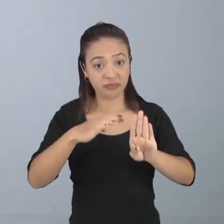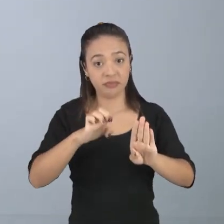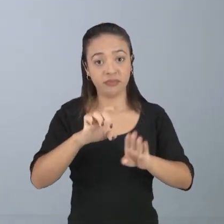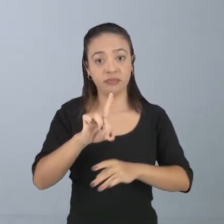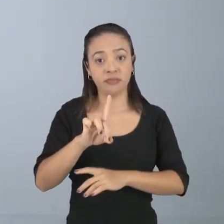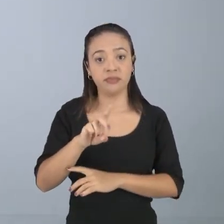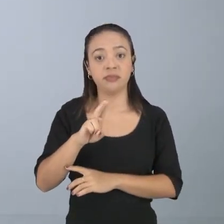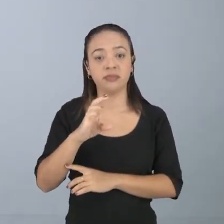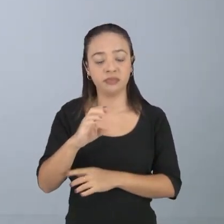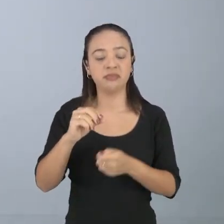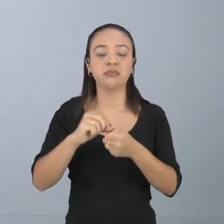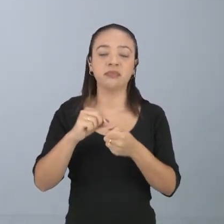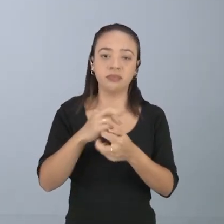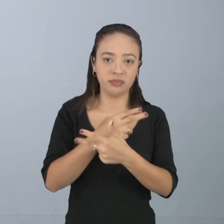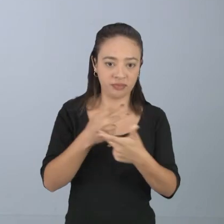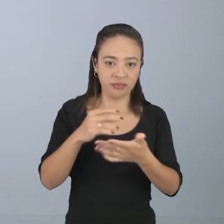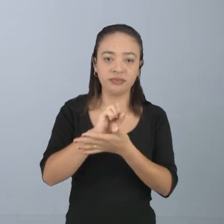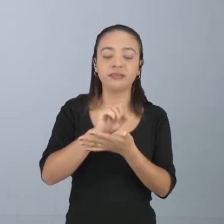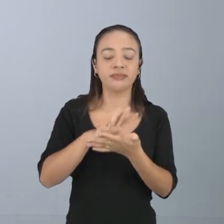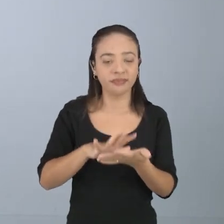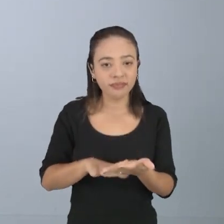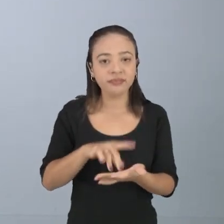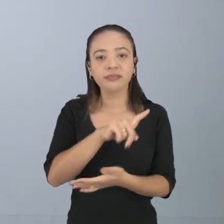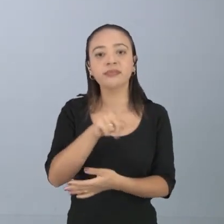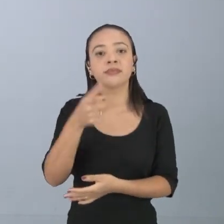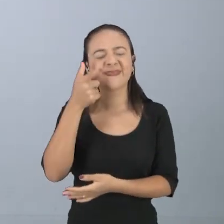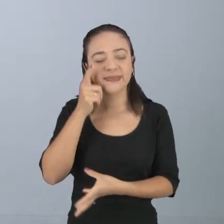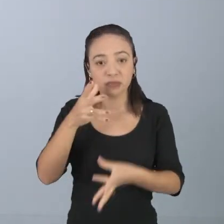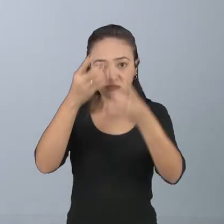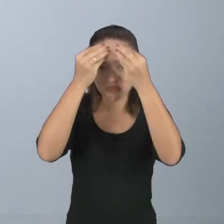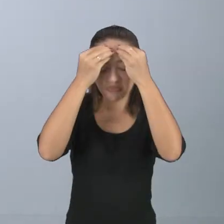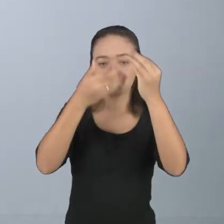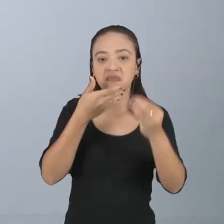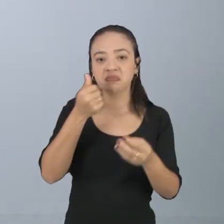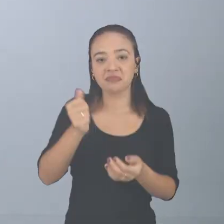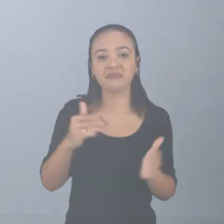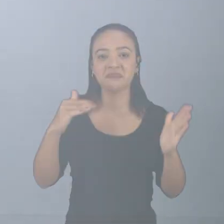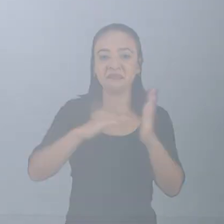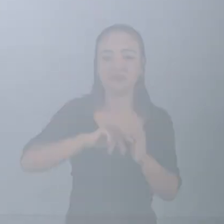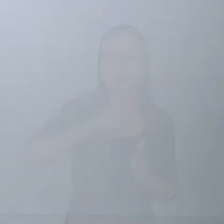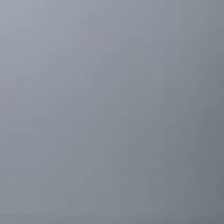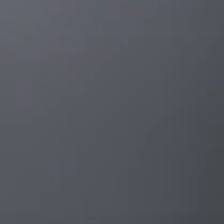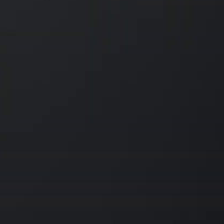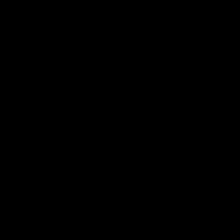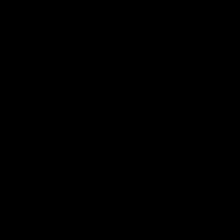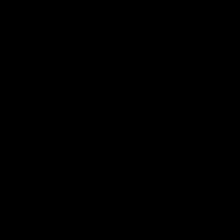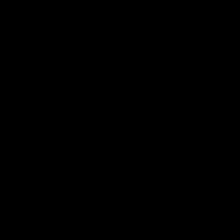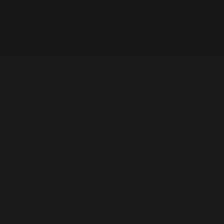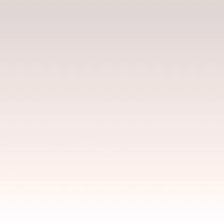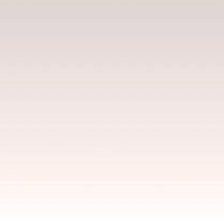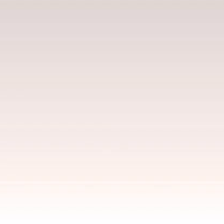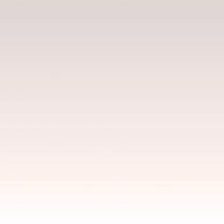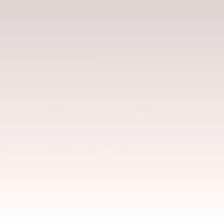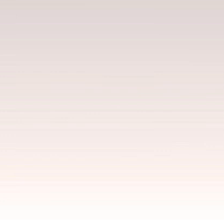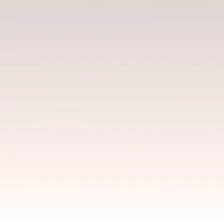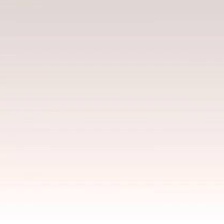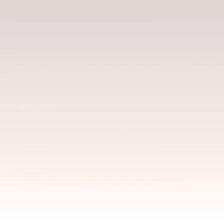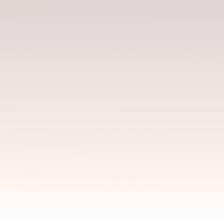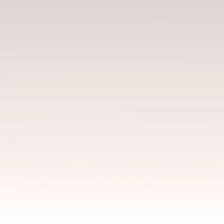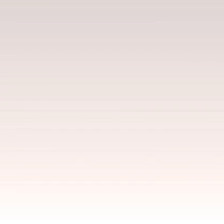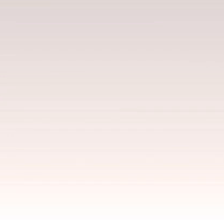Eduque, resolva as questões para você melhor fixar o conteúdo. Até a próxima e fiquem com Deus.